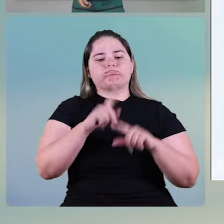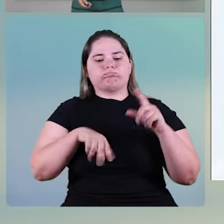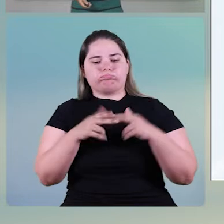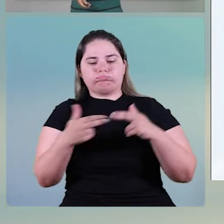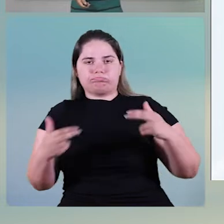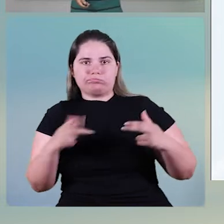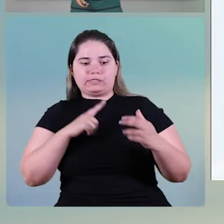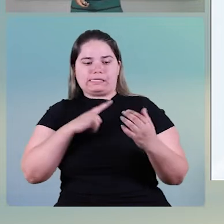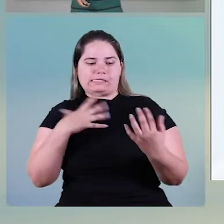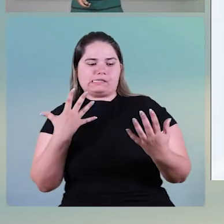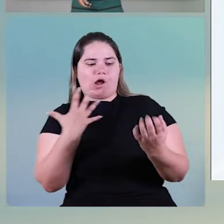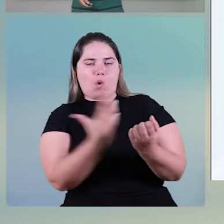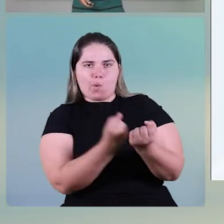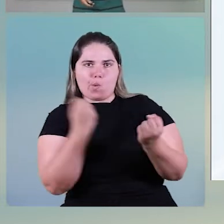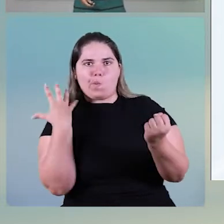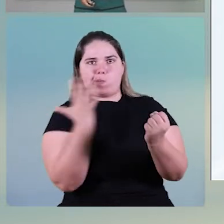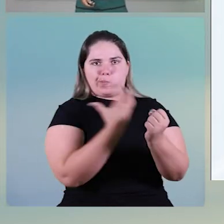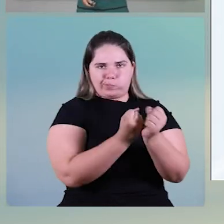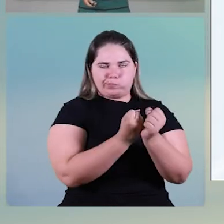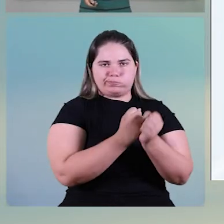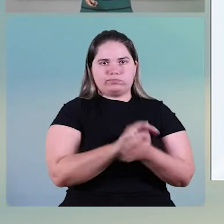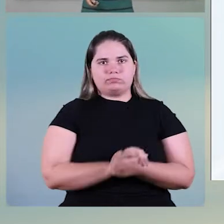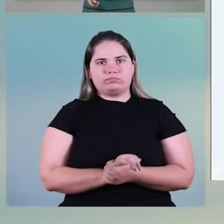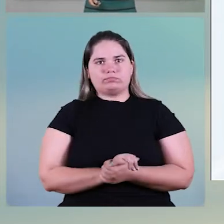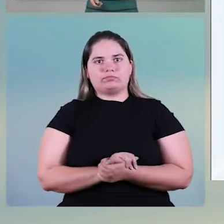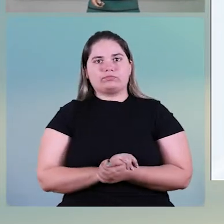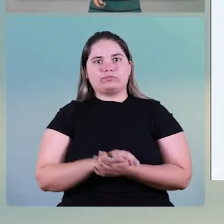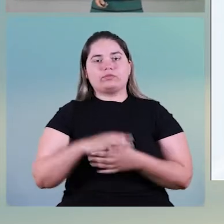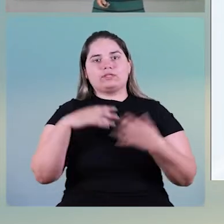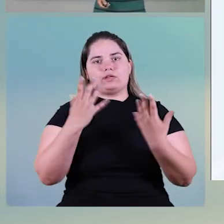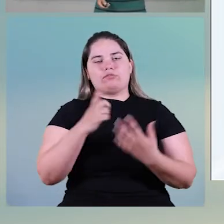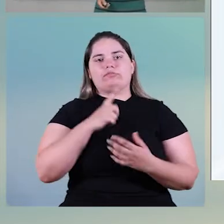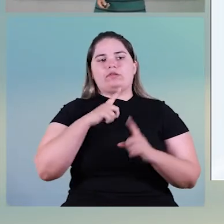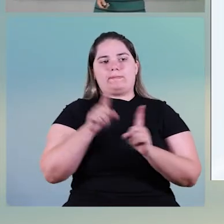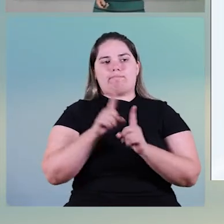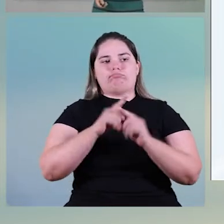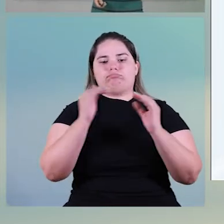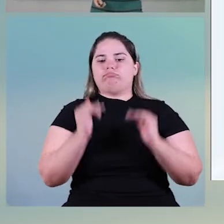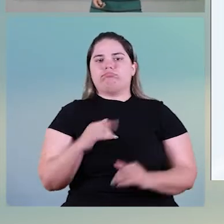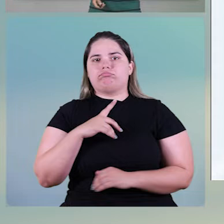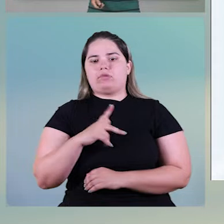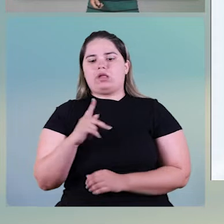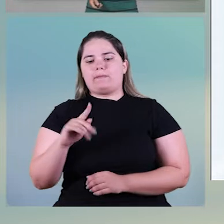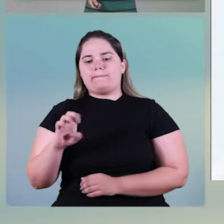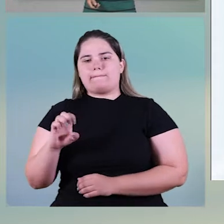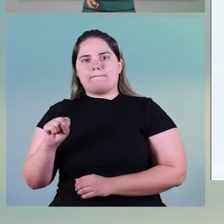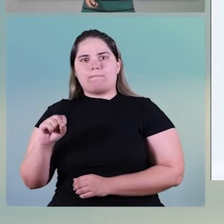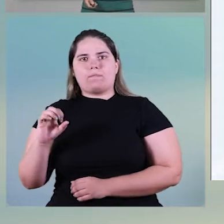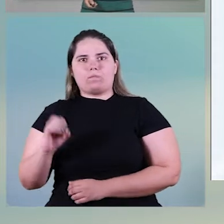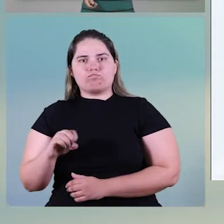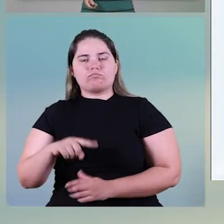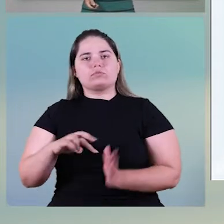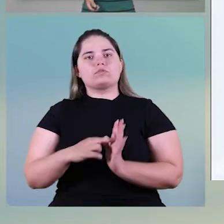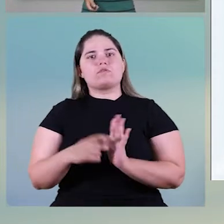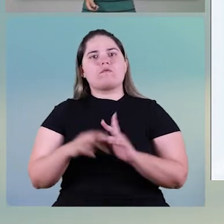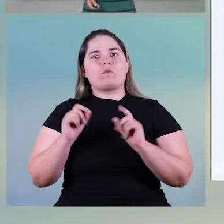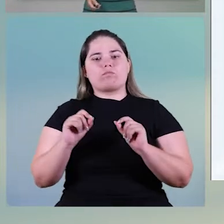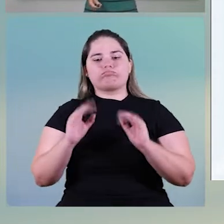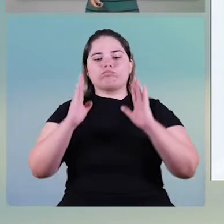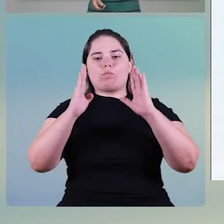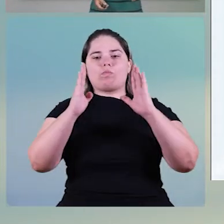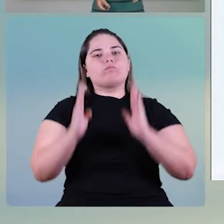isso, né, no século XVII. E a força-peso, que nada mais é do que o módulo da